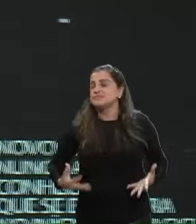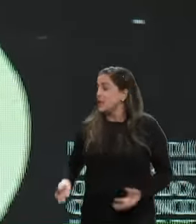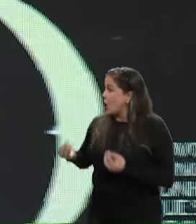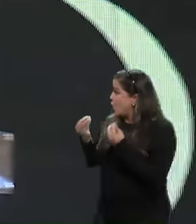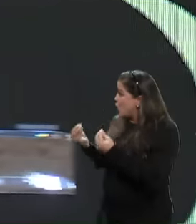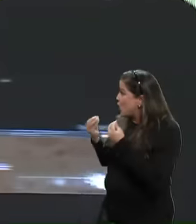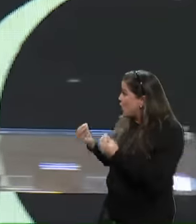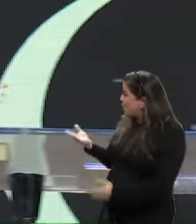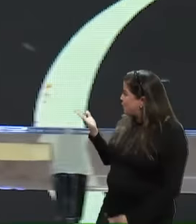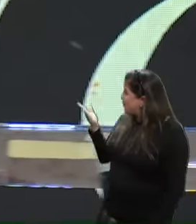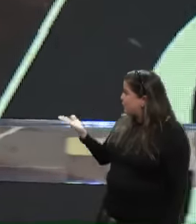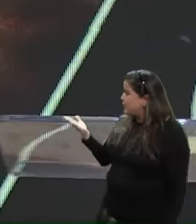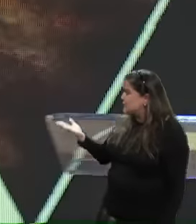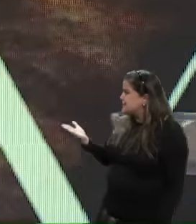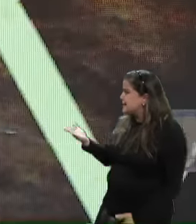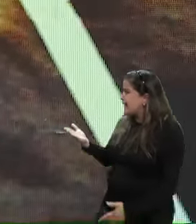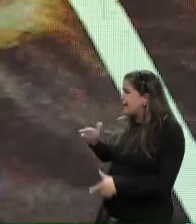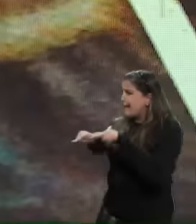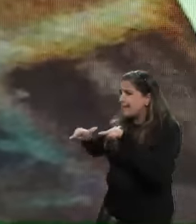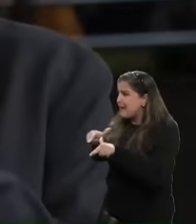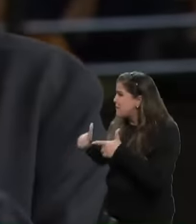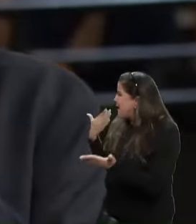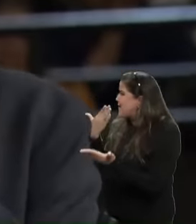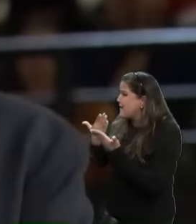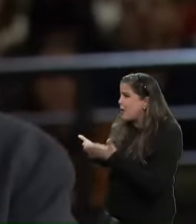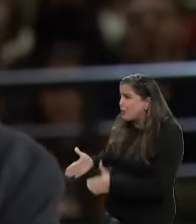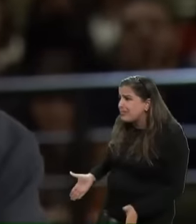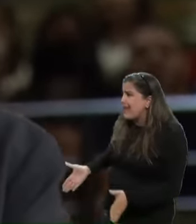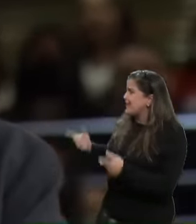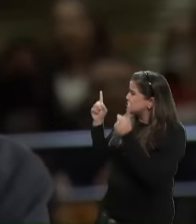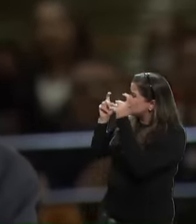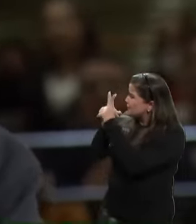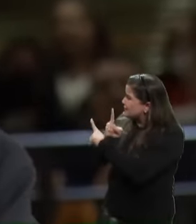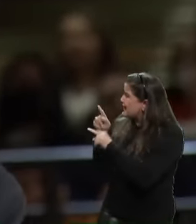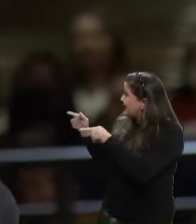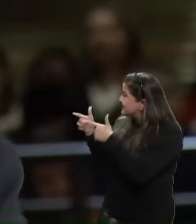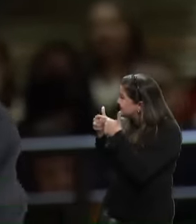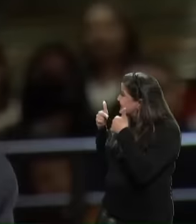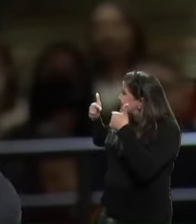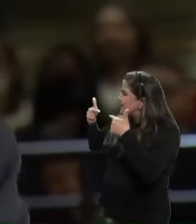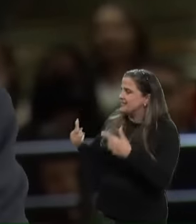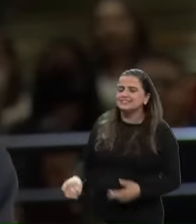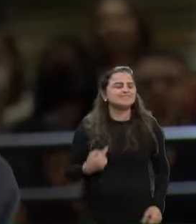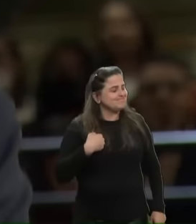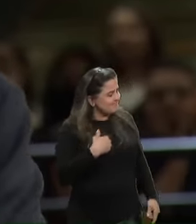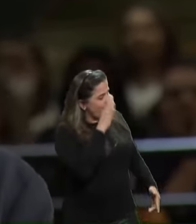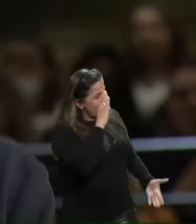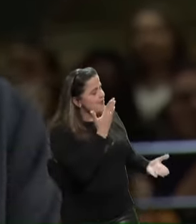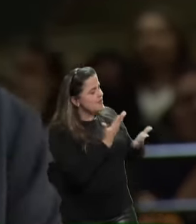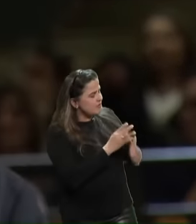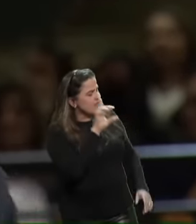Como você está sem serviço? Está toda a porta fechada e você está com sorriso. Estou esperando em